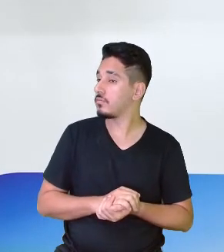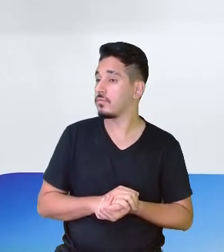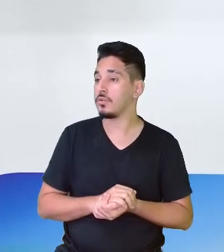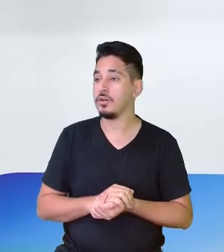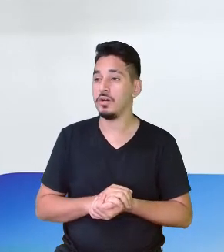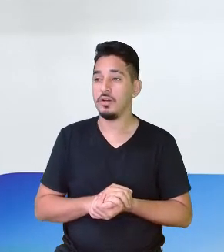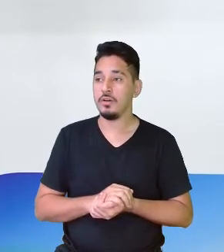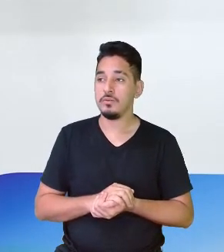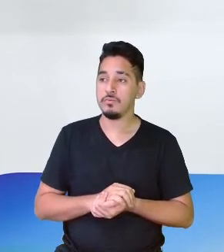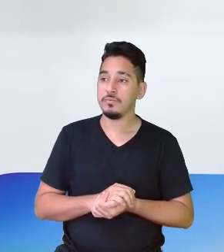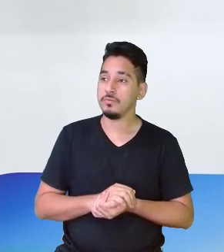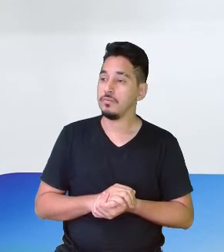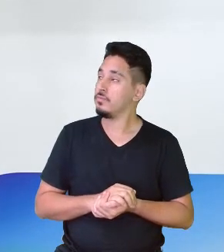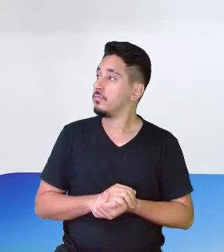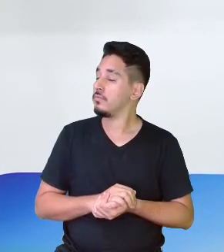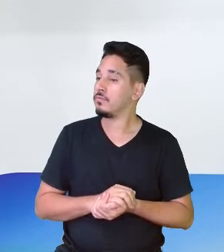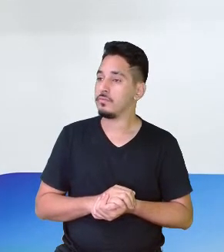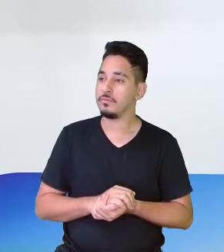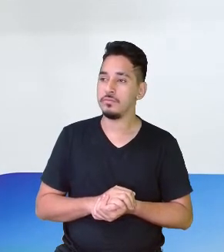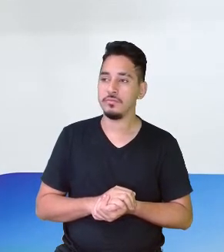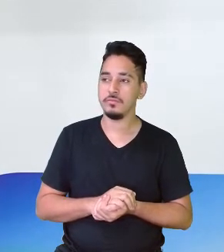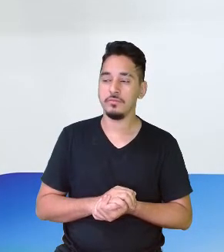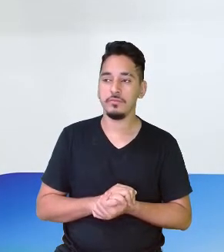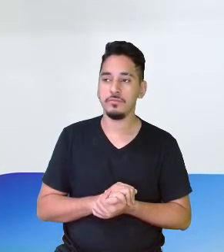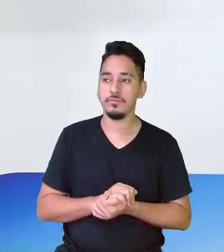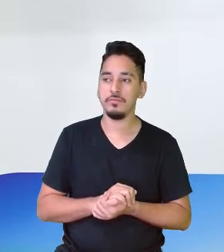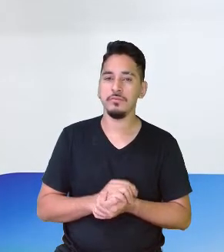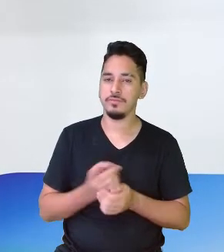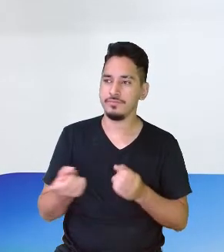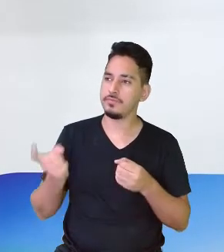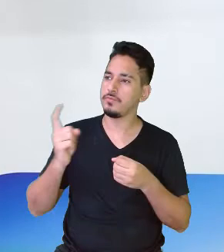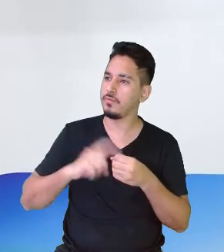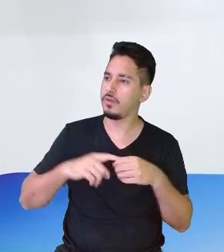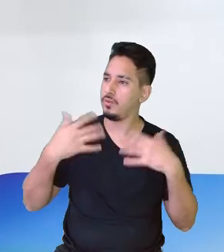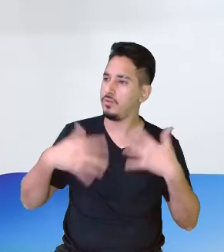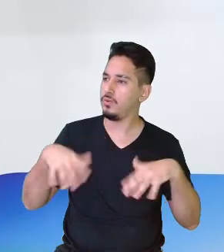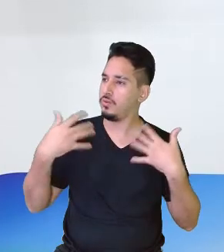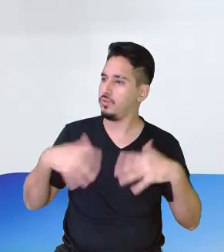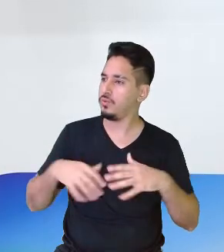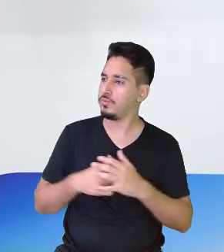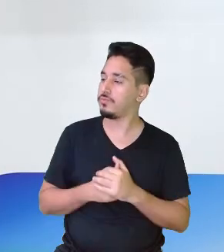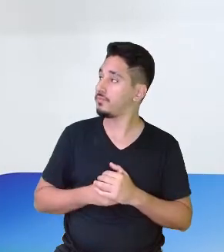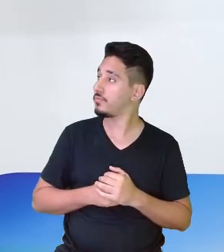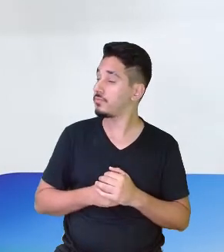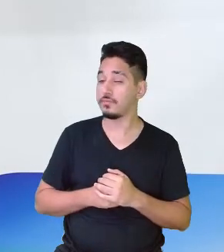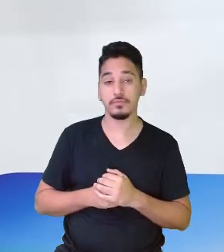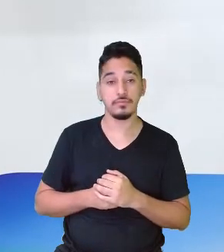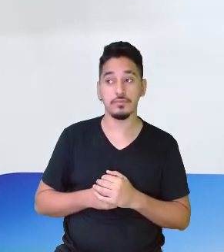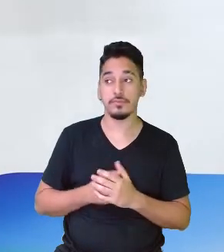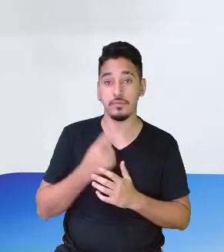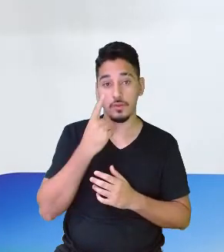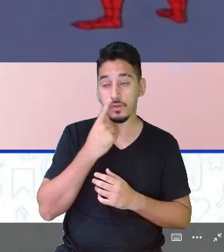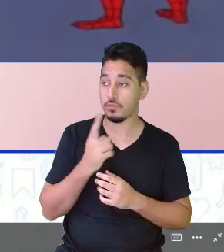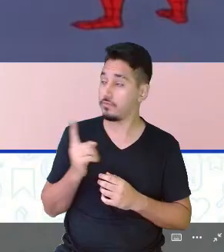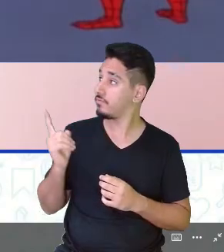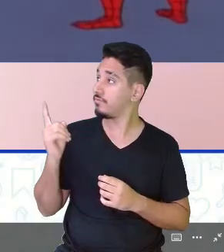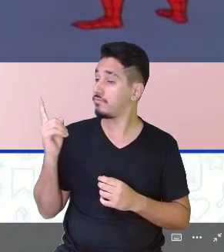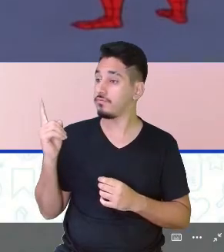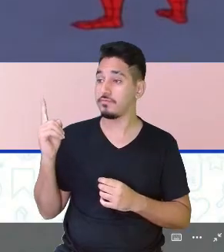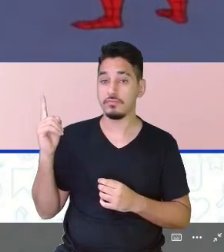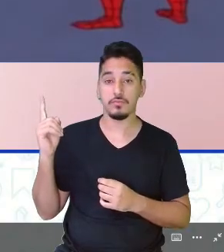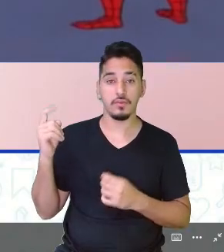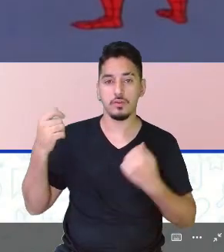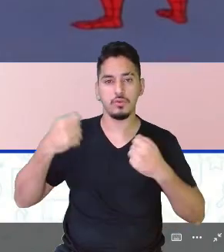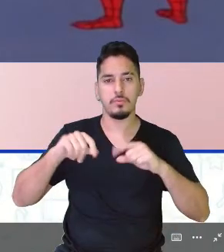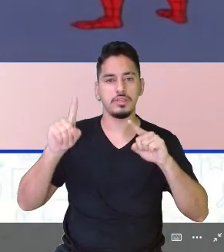esse do Homem-Aranha aqui, voltei bastante, né, gente? Mas é isso. Essa aqui, a gente não precisa de